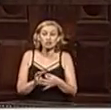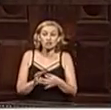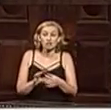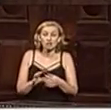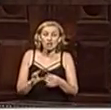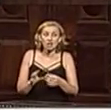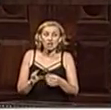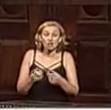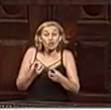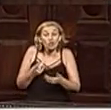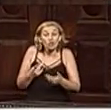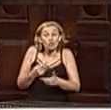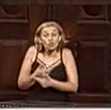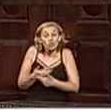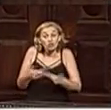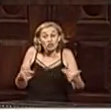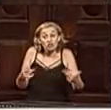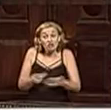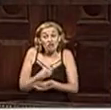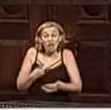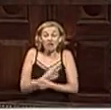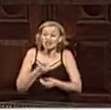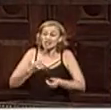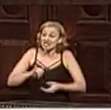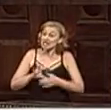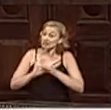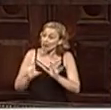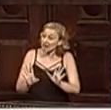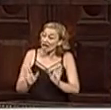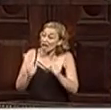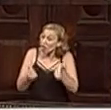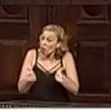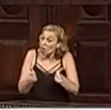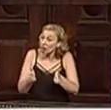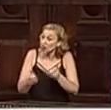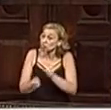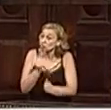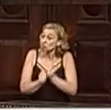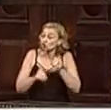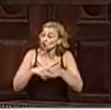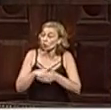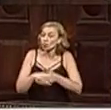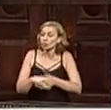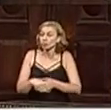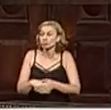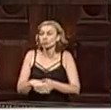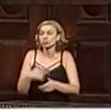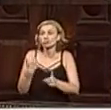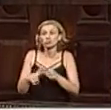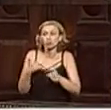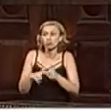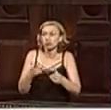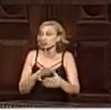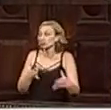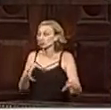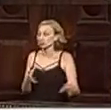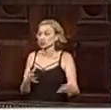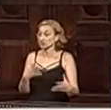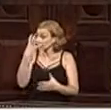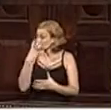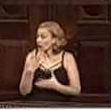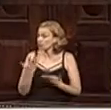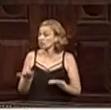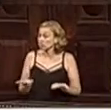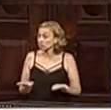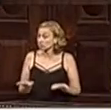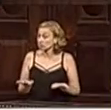crime. Liberar o jogo nesse momento é um enorme absurdo e um